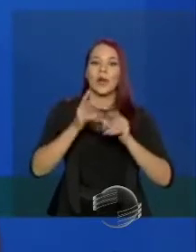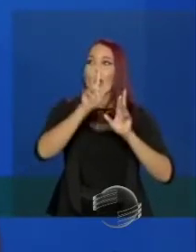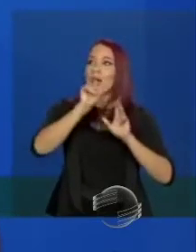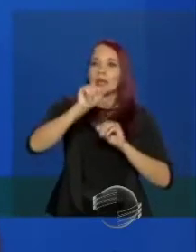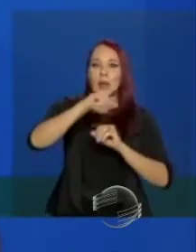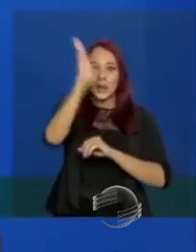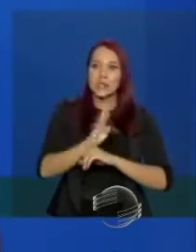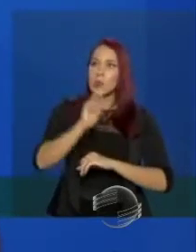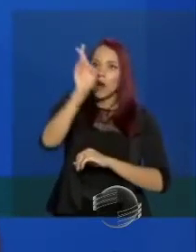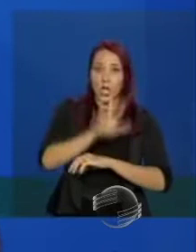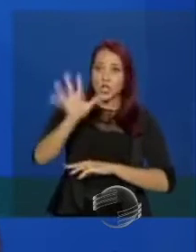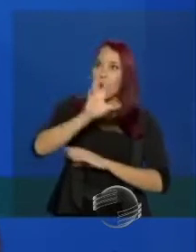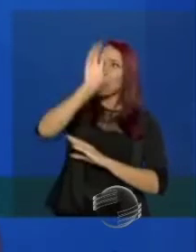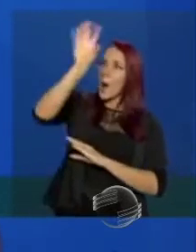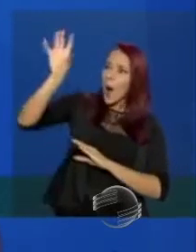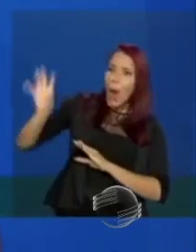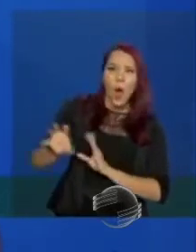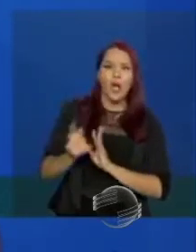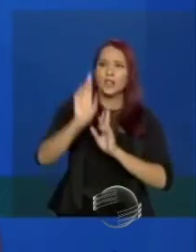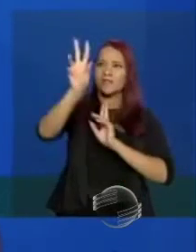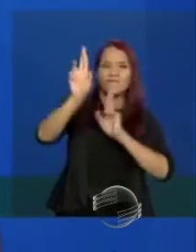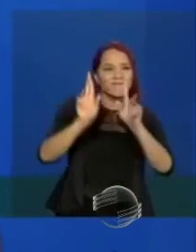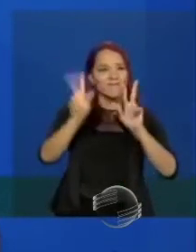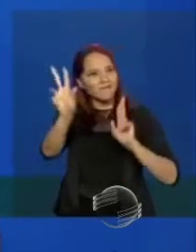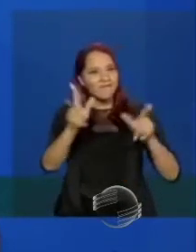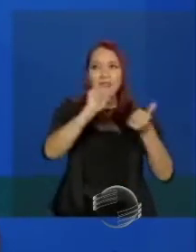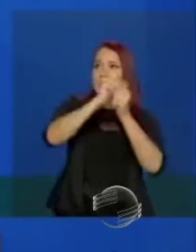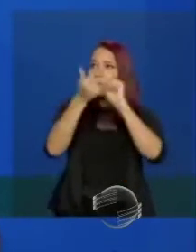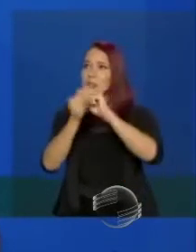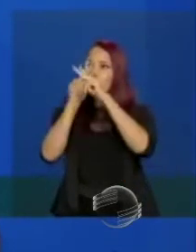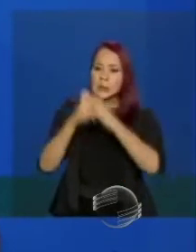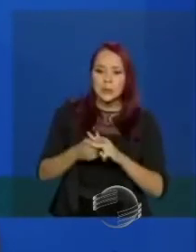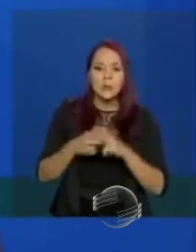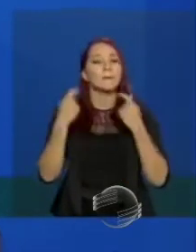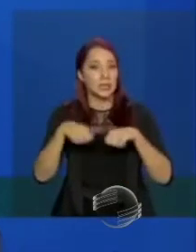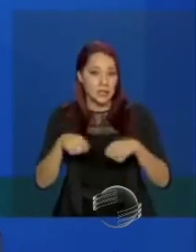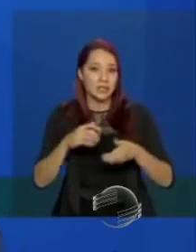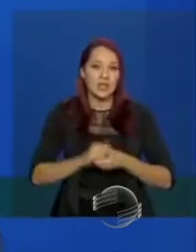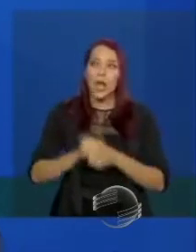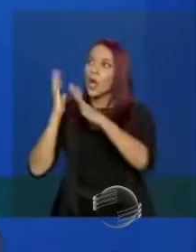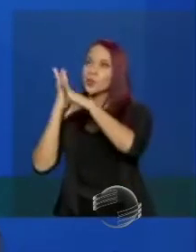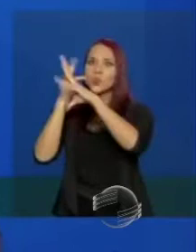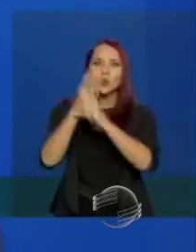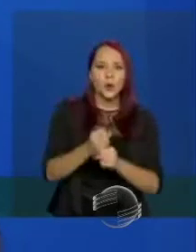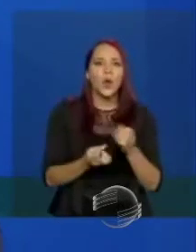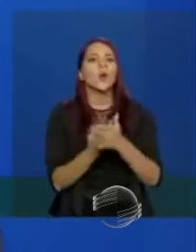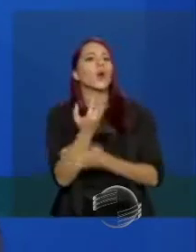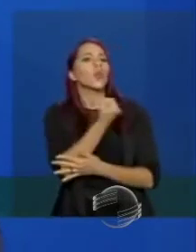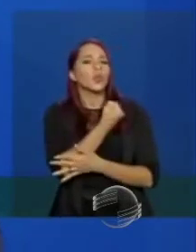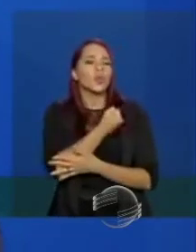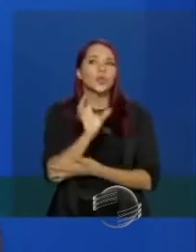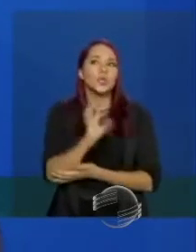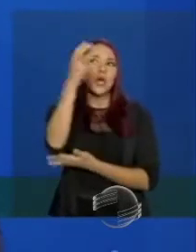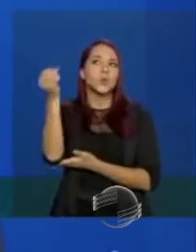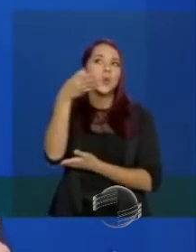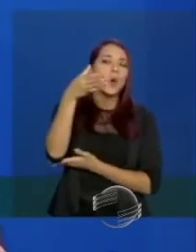país, para os diferentes estados e provavelmente para as diferentes regiões. E aí você vai computar qual é o número de casos novos